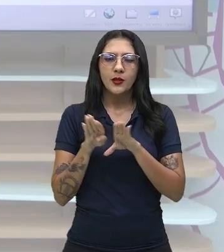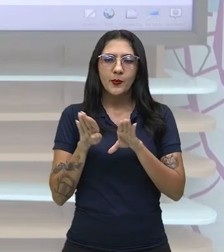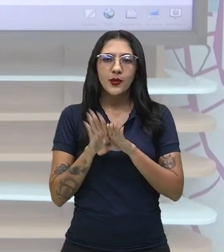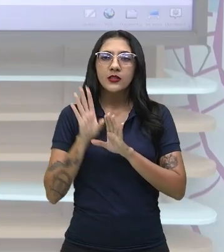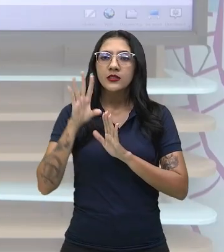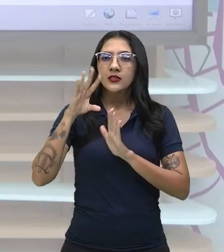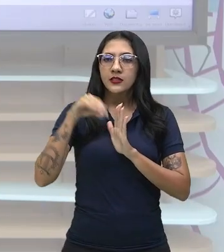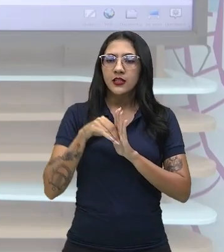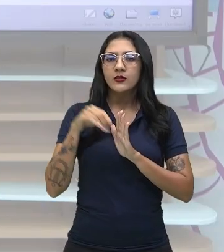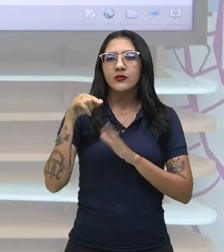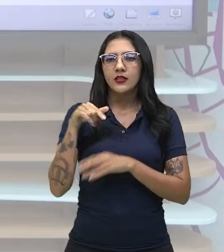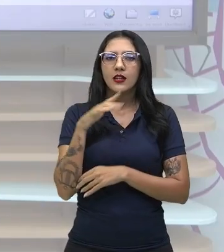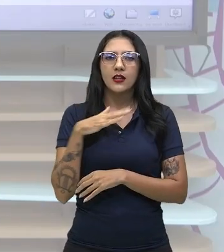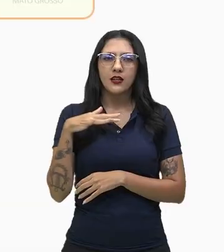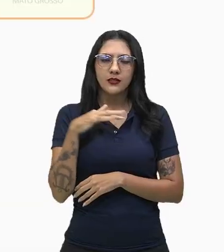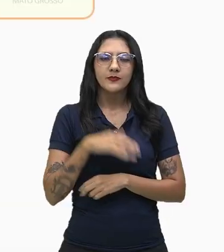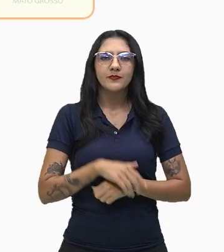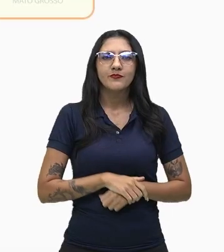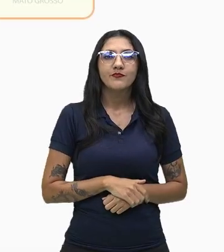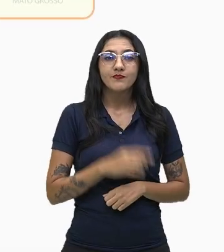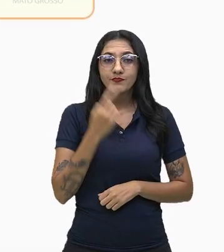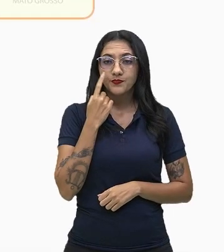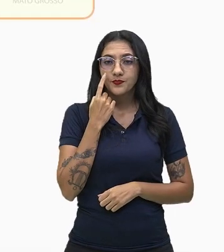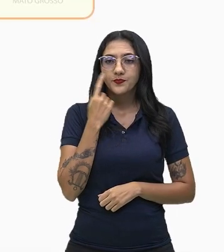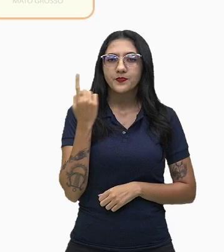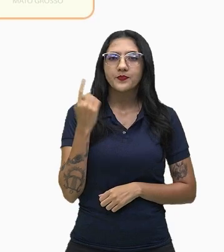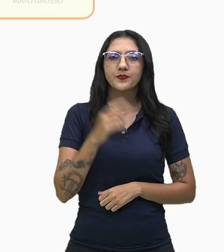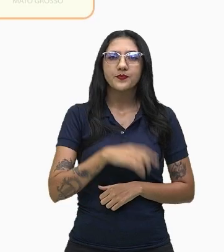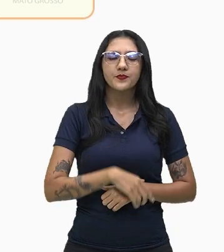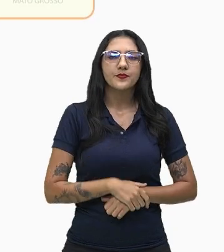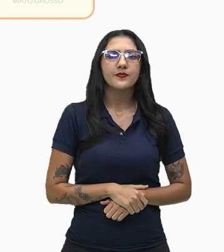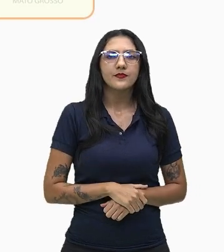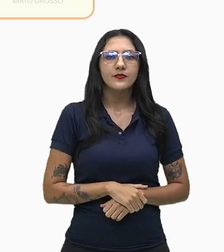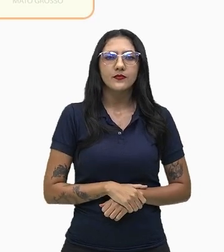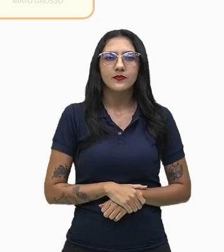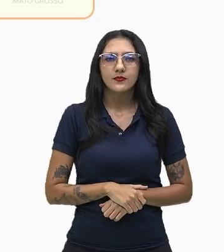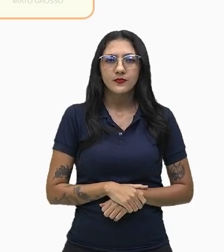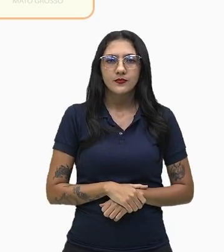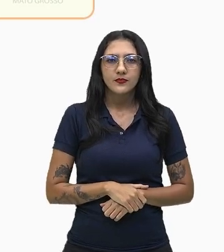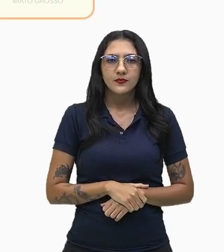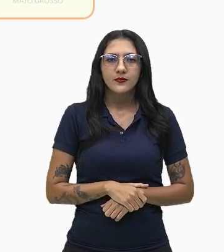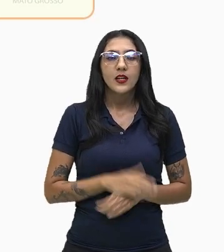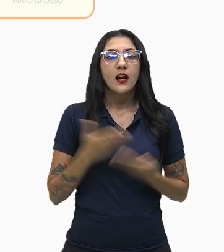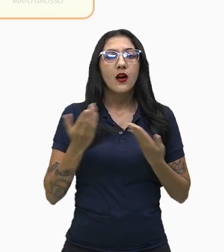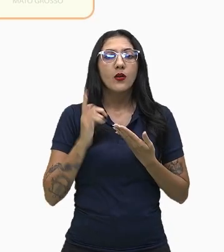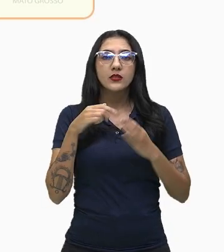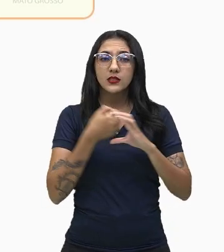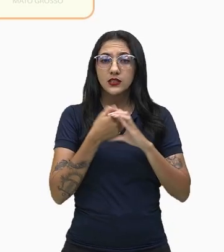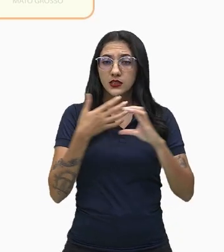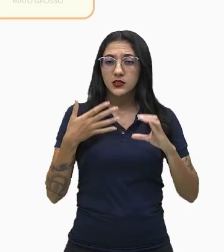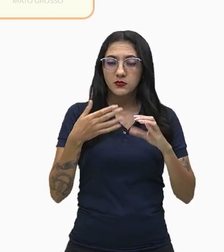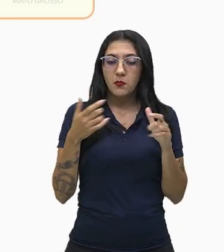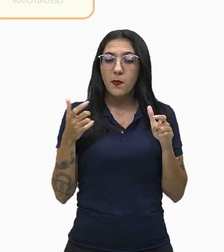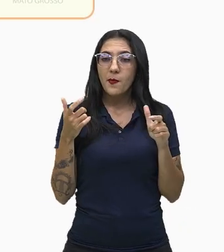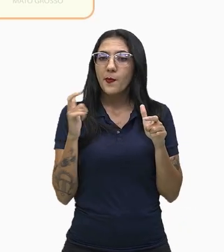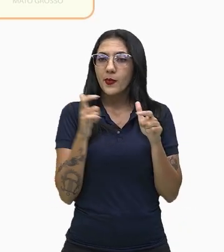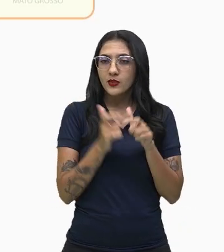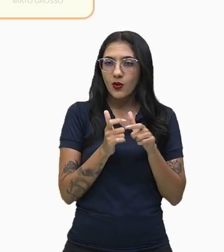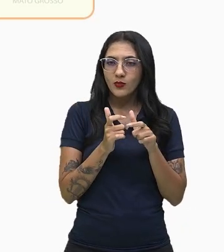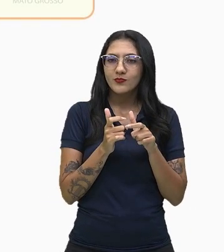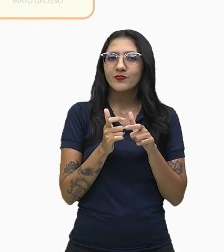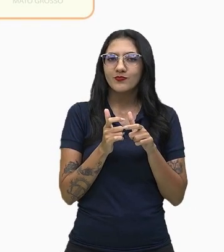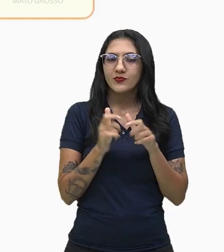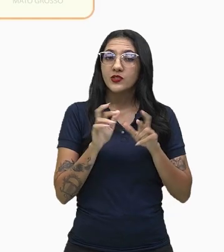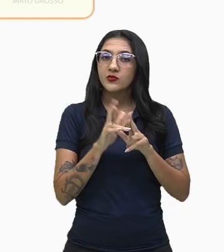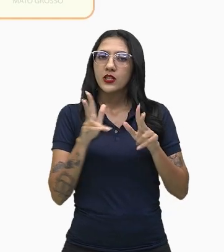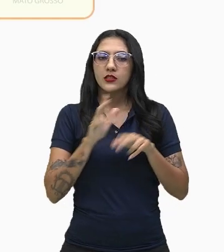inseridos dentro de um país. Então vamos ao conceito de município. São unidades administrativas menores, né, do que os estados,